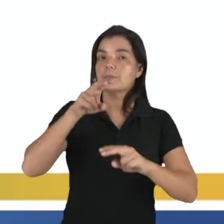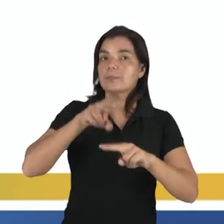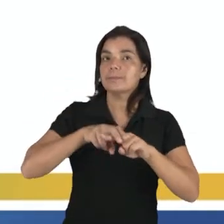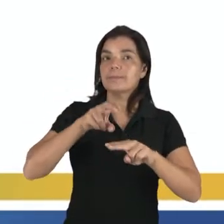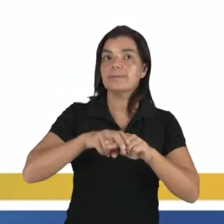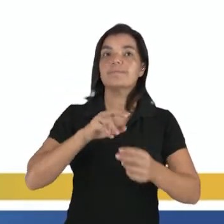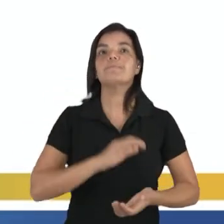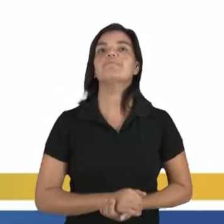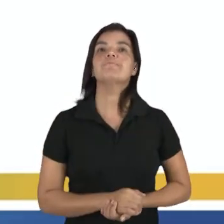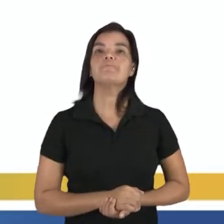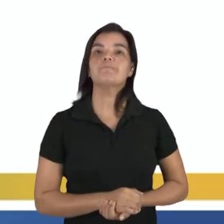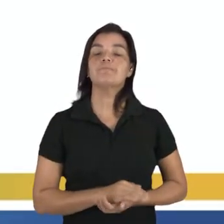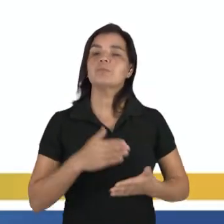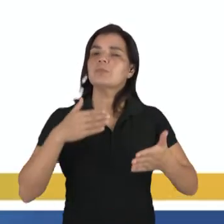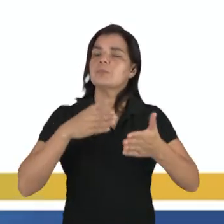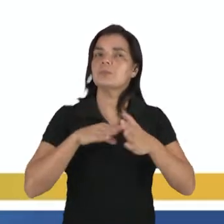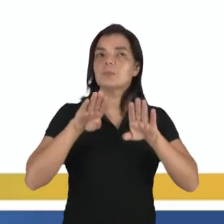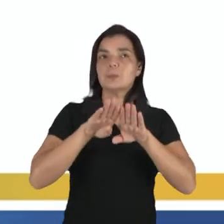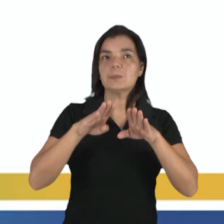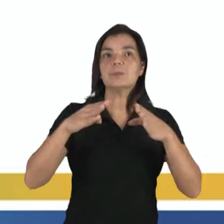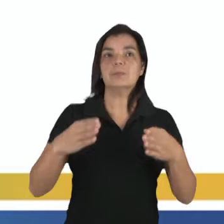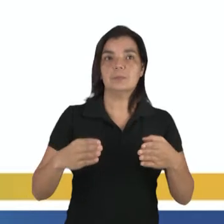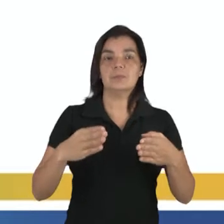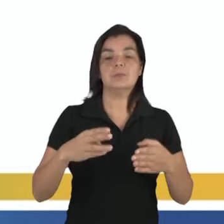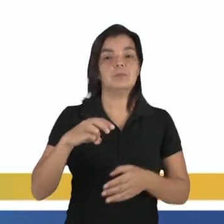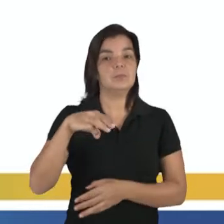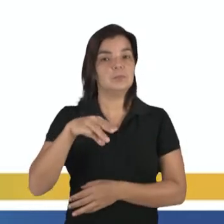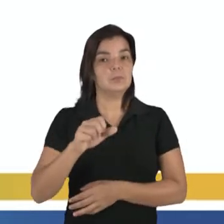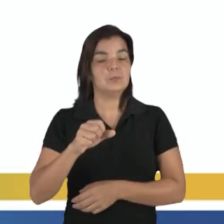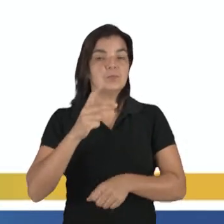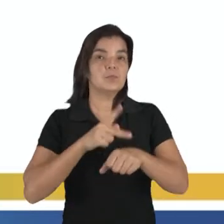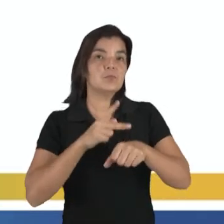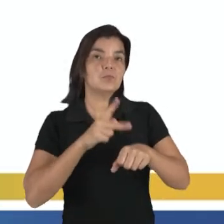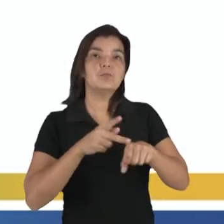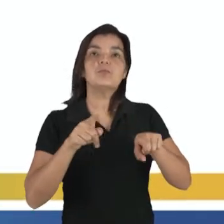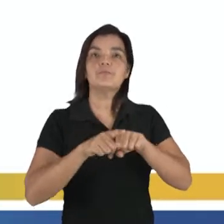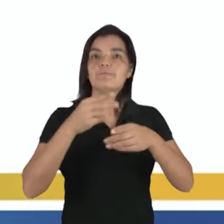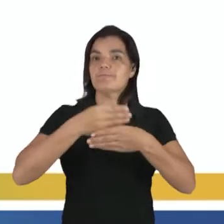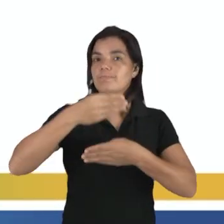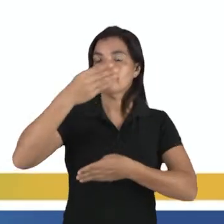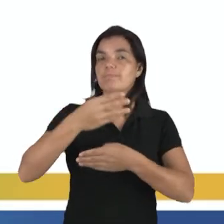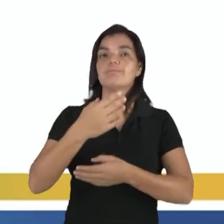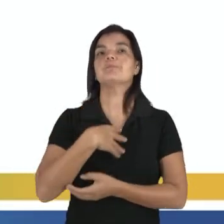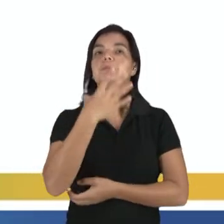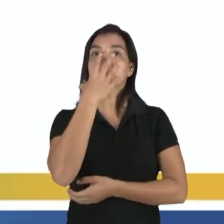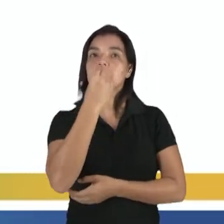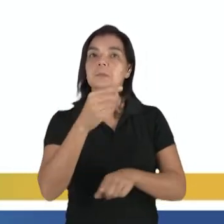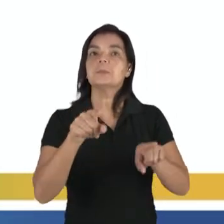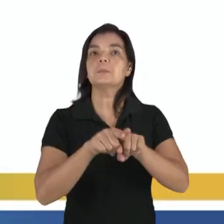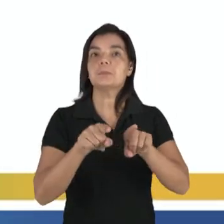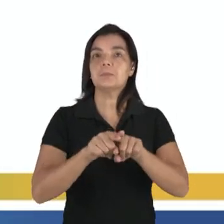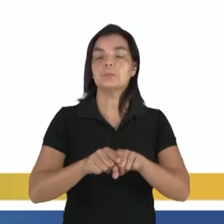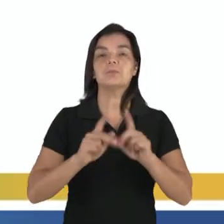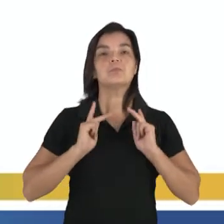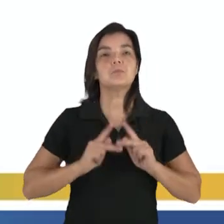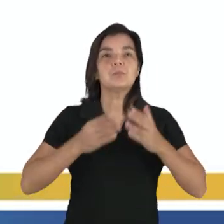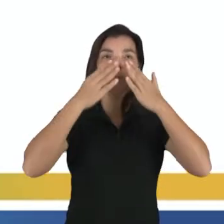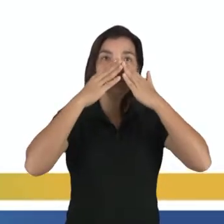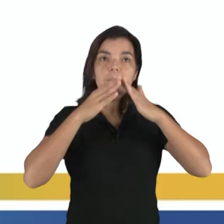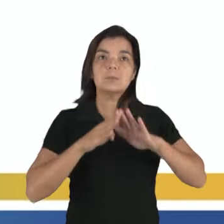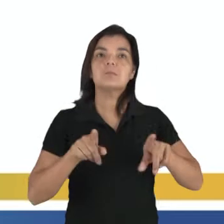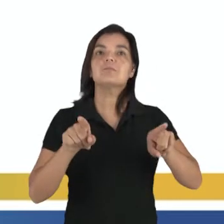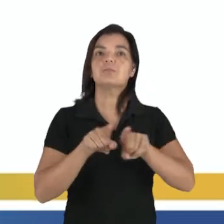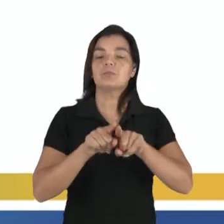sentar-se, numa das últimas mesas de mármore ao longo da parede de espelhos. A compostura da humildade